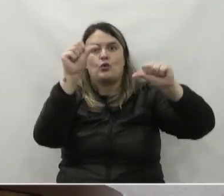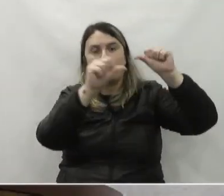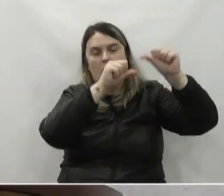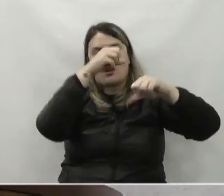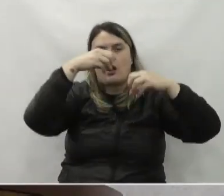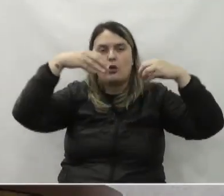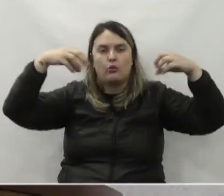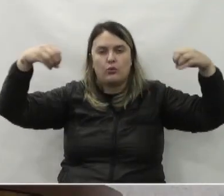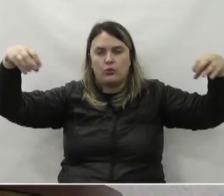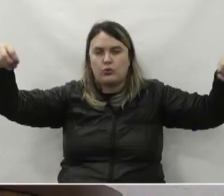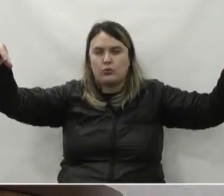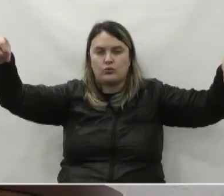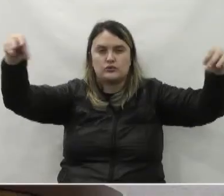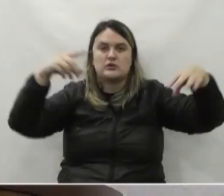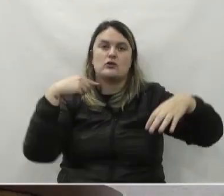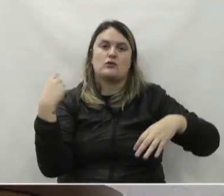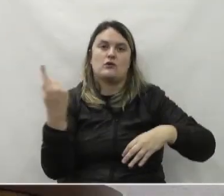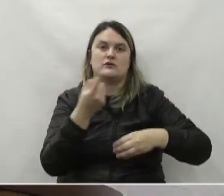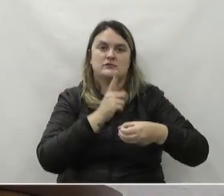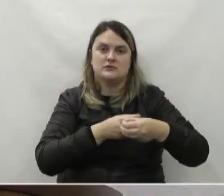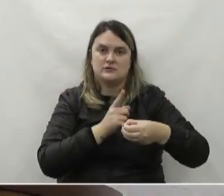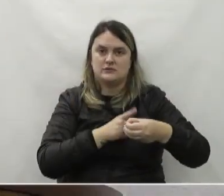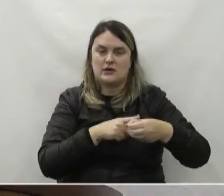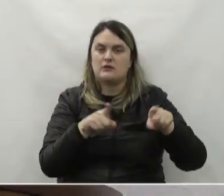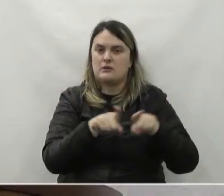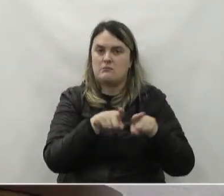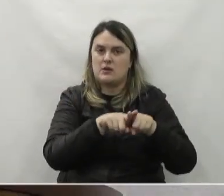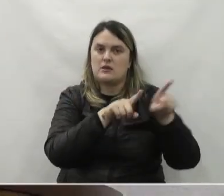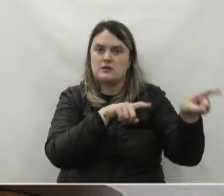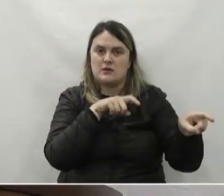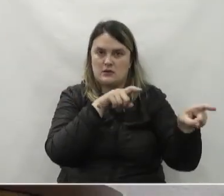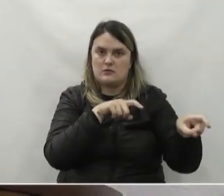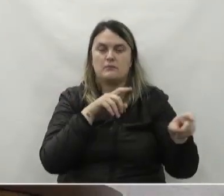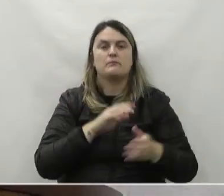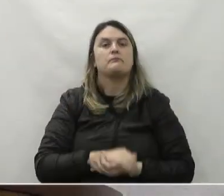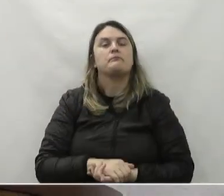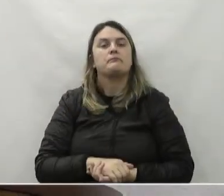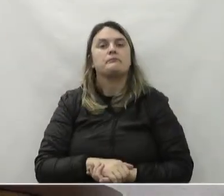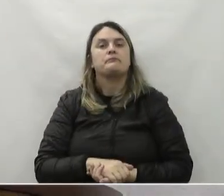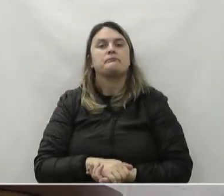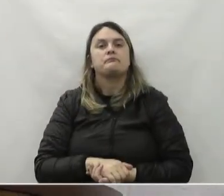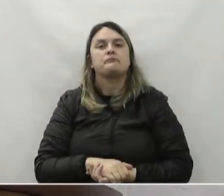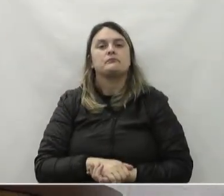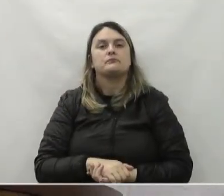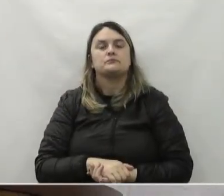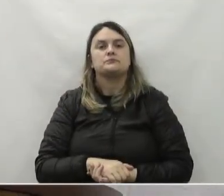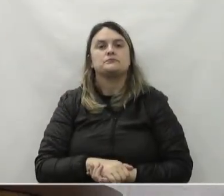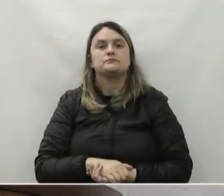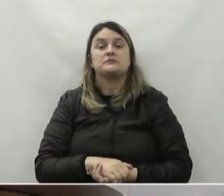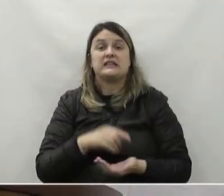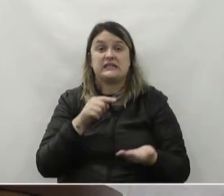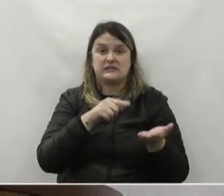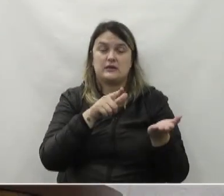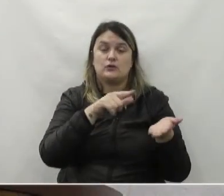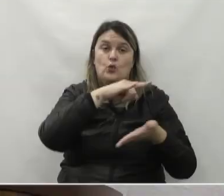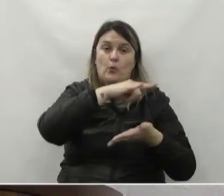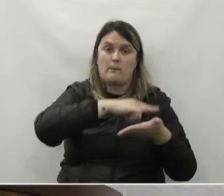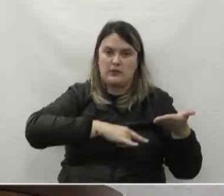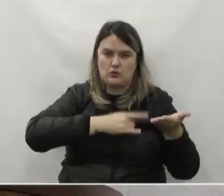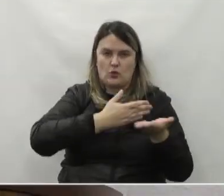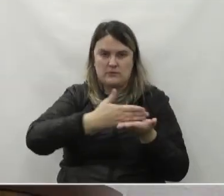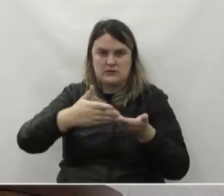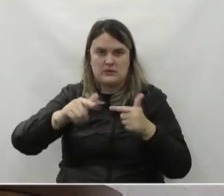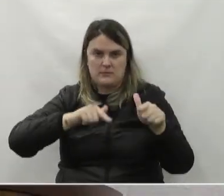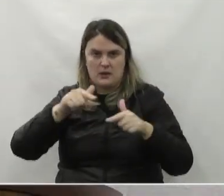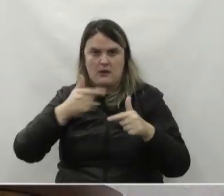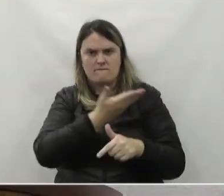do parque de iluminação da cidade inteirinha, né? Essa ordem de serviço veio aqui para a